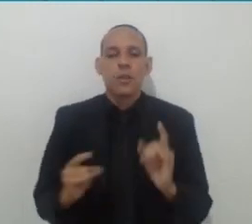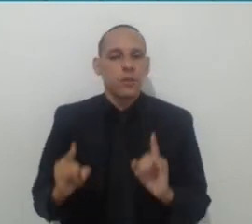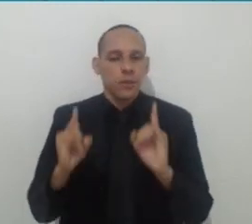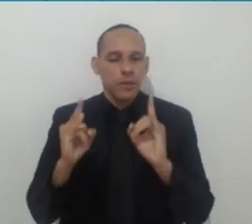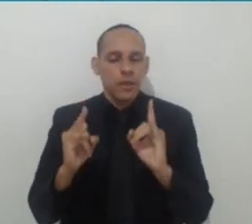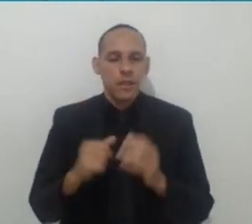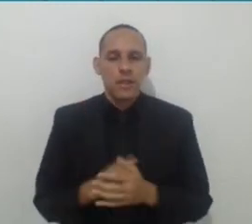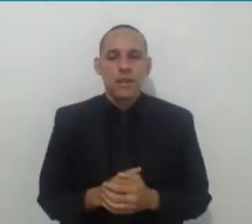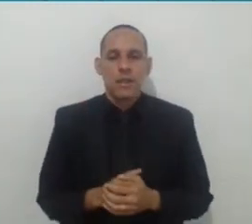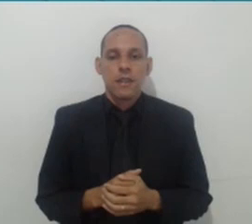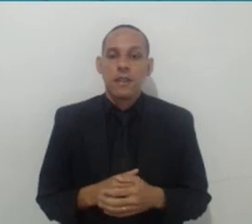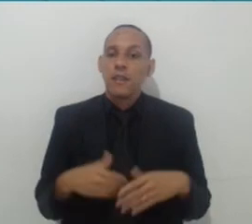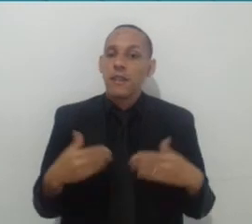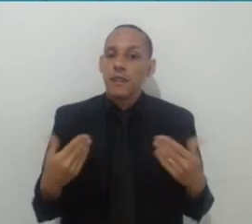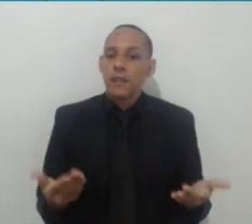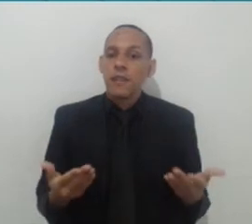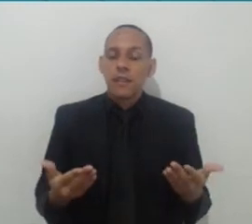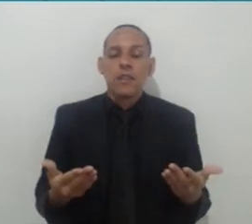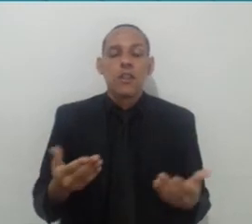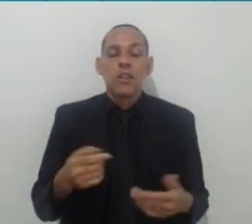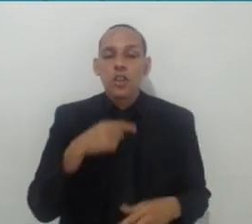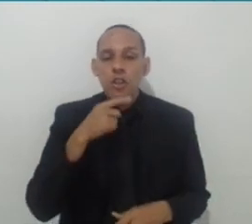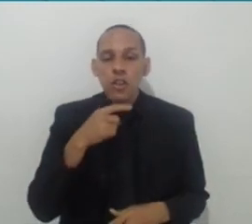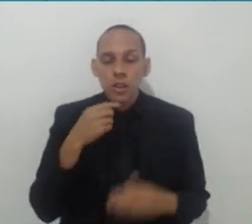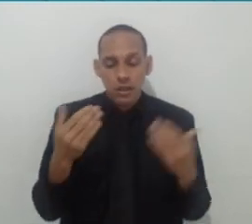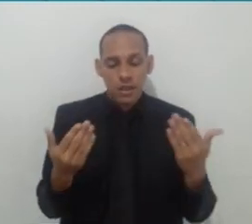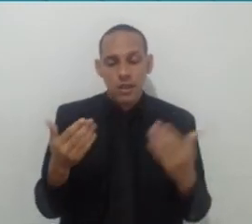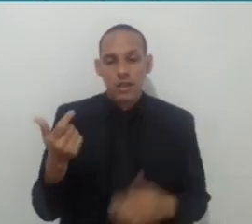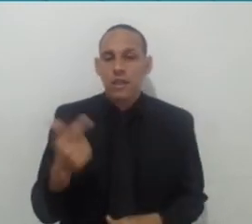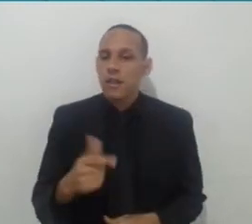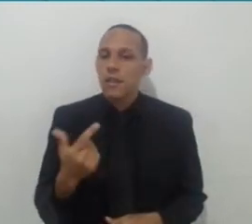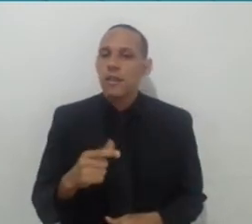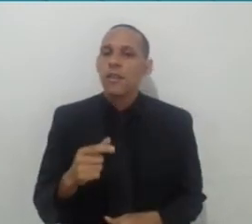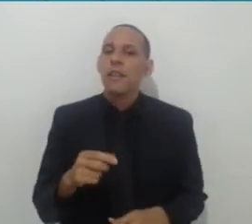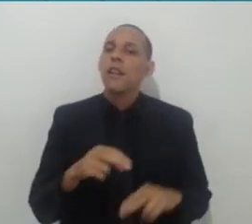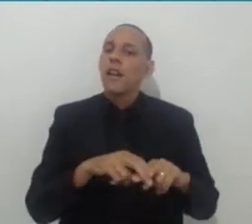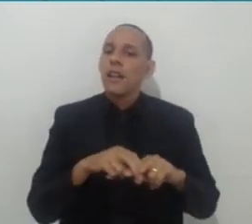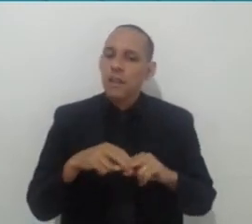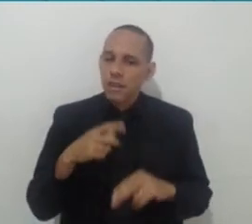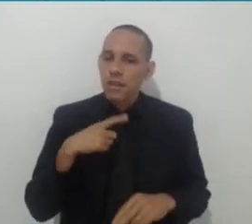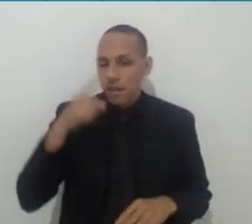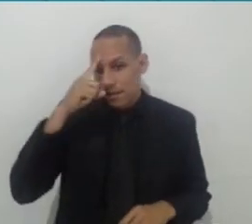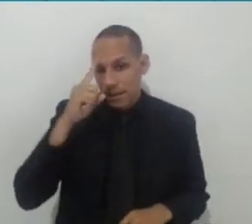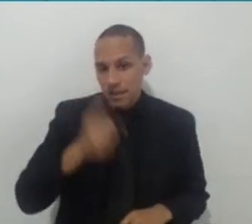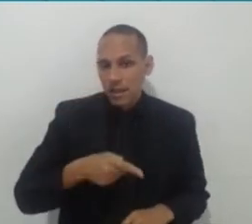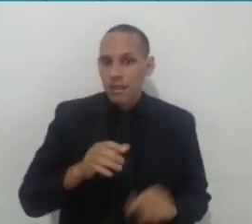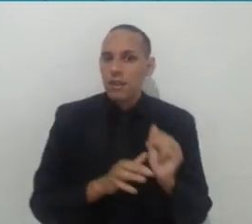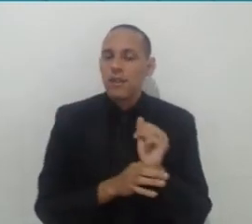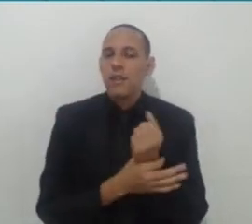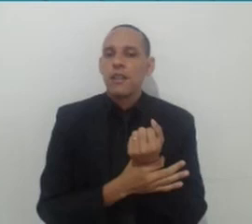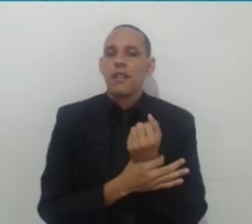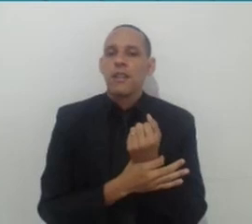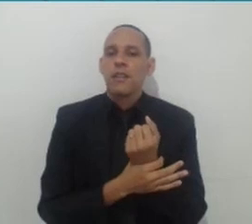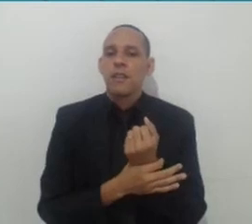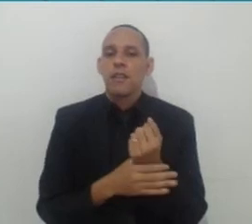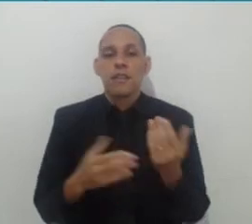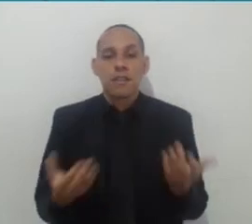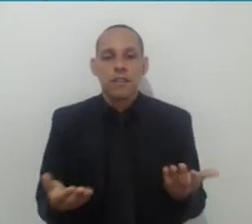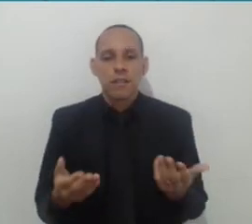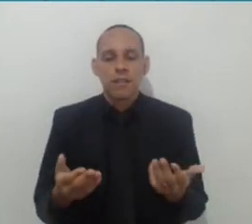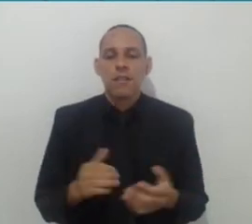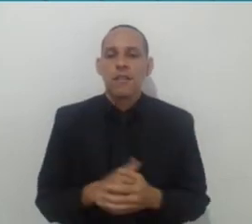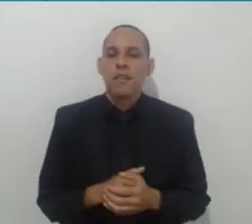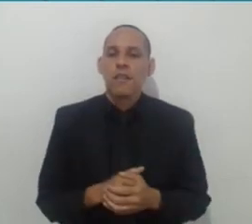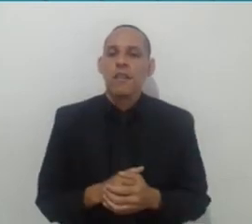Fato é, manifesta em duvidosa relevância das razões jurídicas que fundamentam o presente mandado de segurança. Não esperava a hipótese de manutenção da